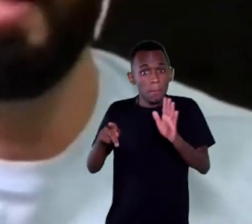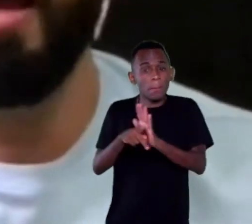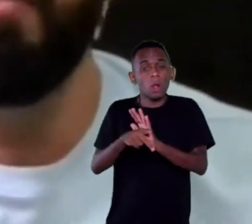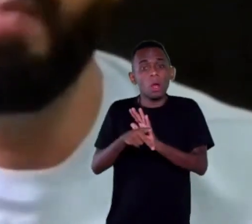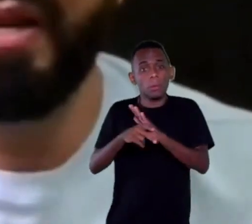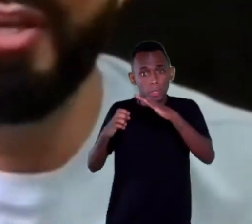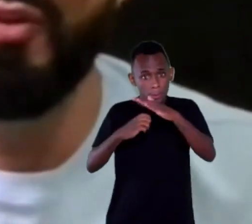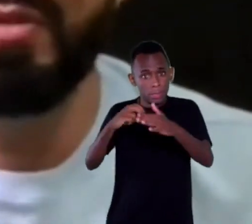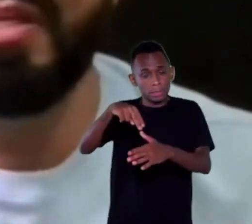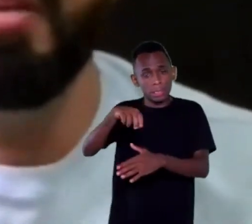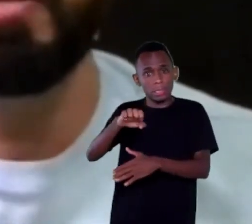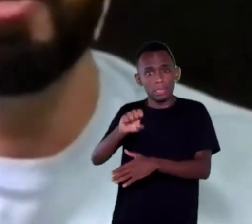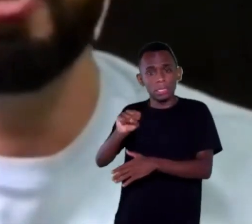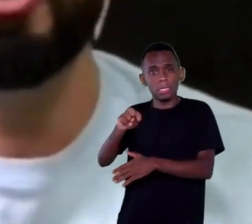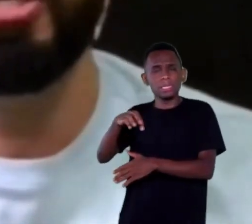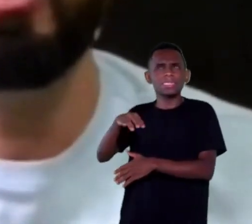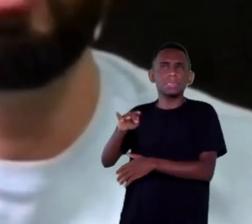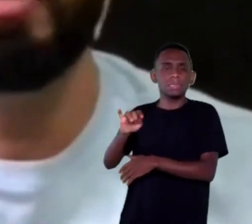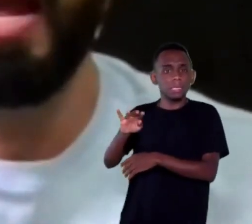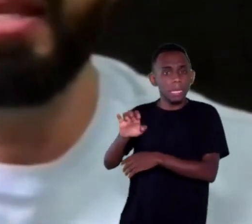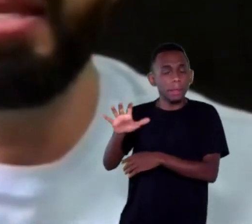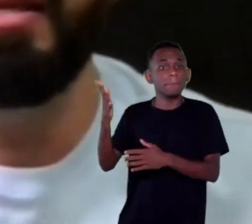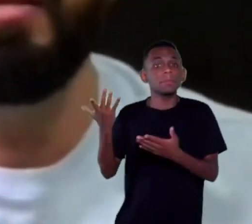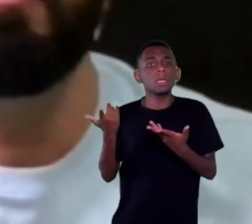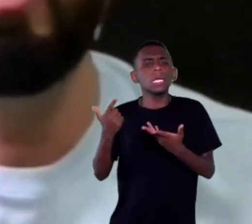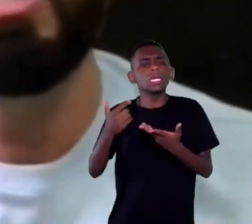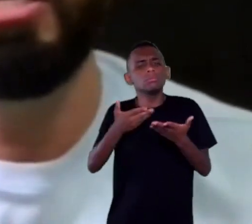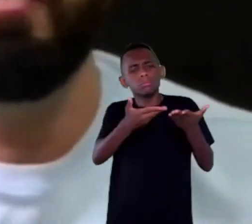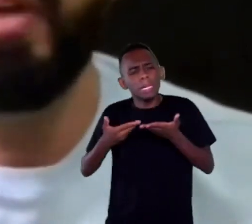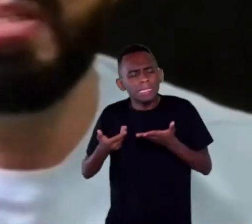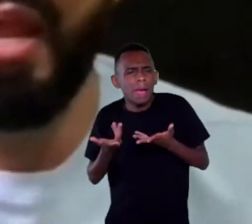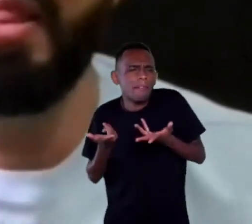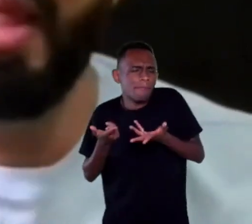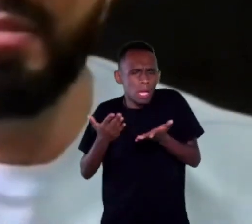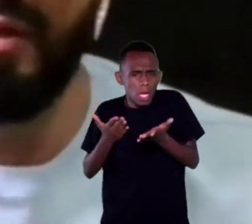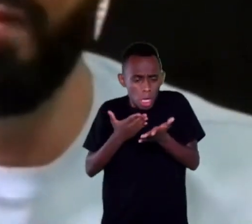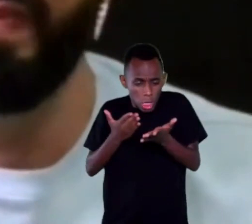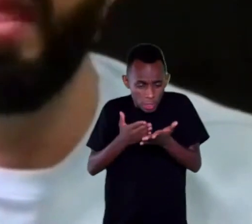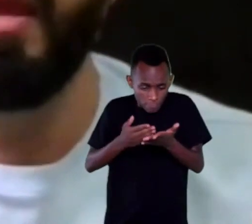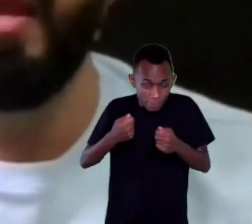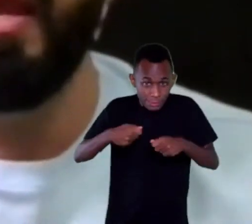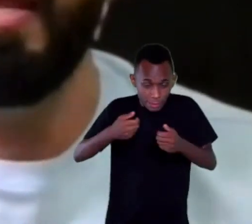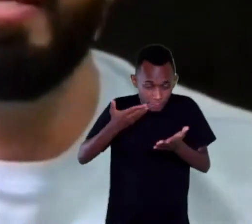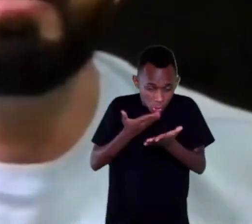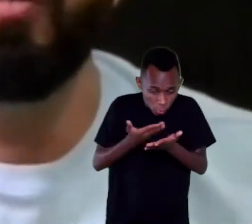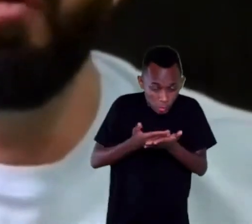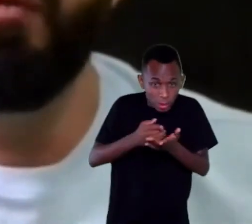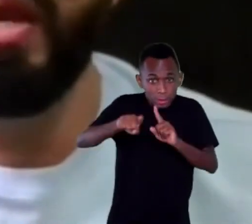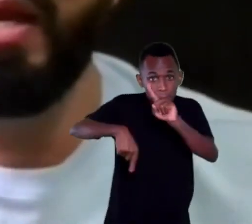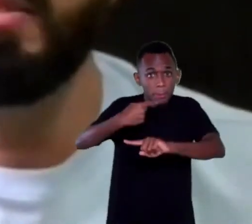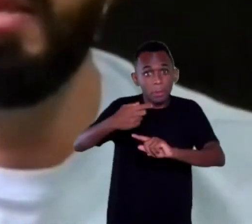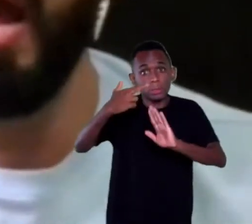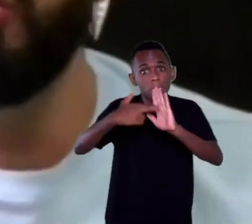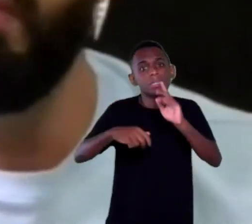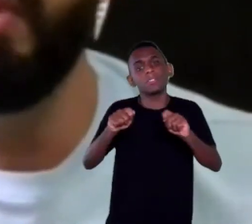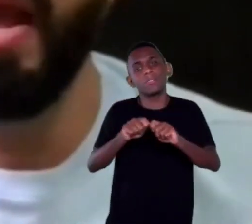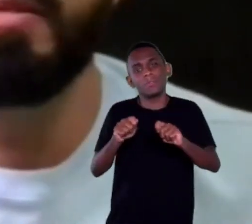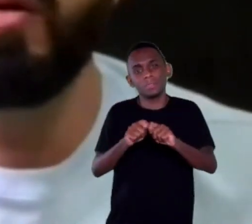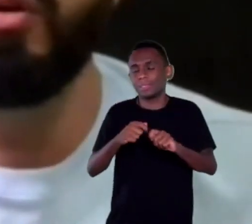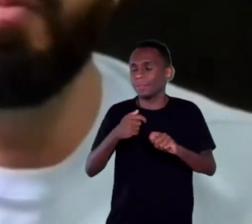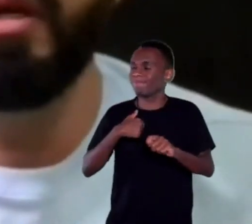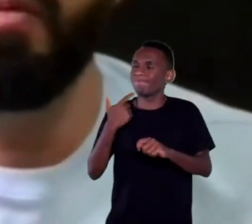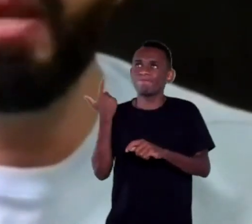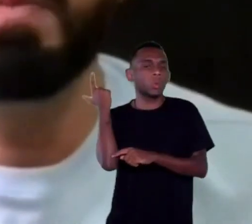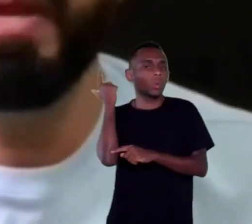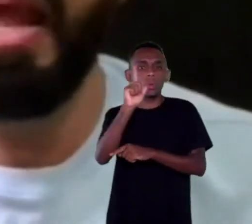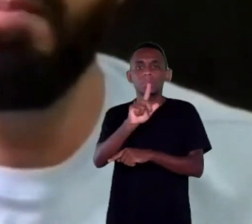Nestlé mandava para a gente os livros, a gente tinha que estudar aquele livro e fazer redação. Esse eu não fui agraciado com